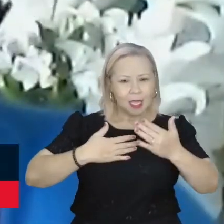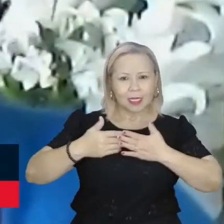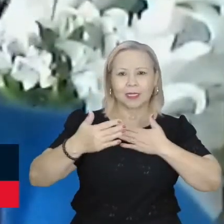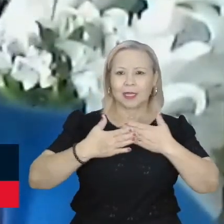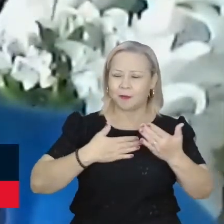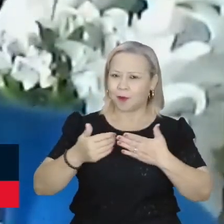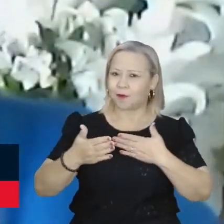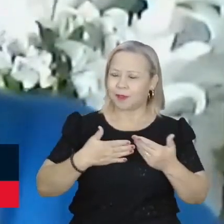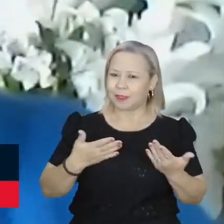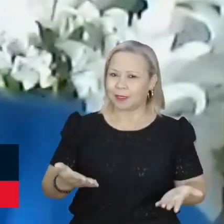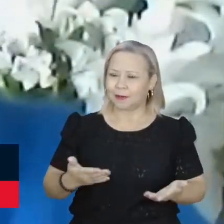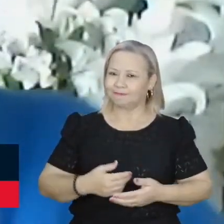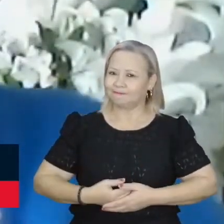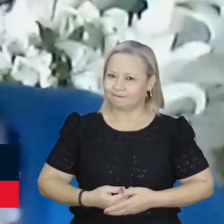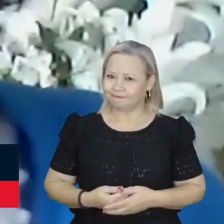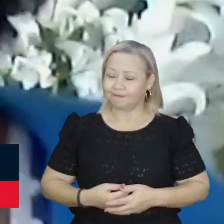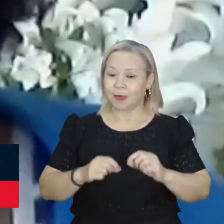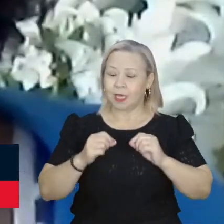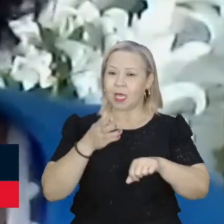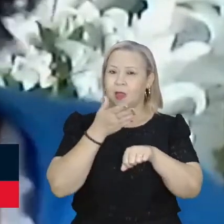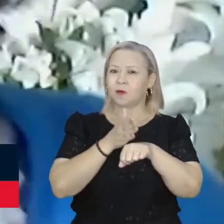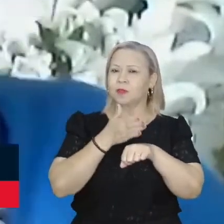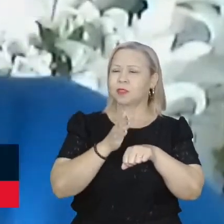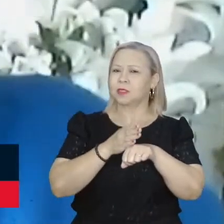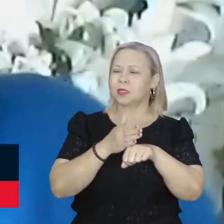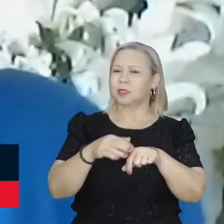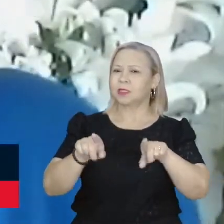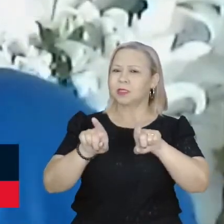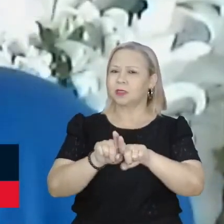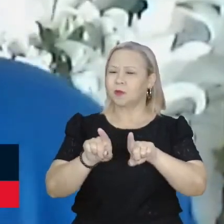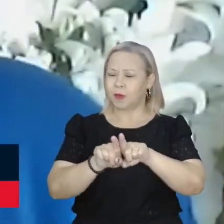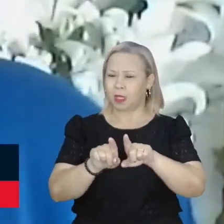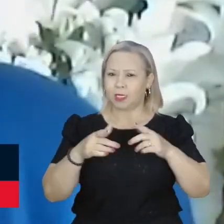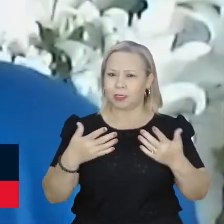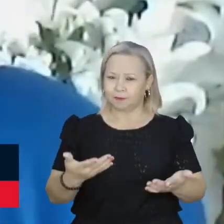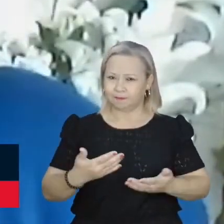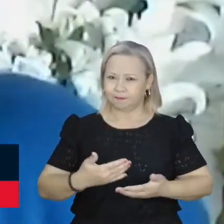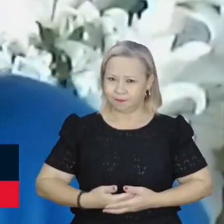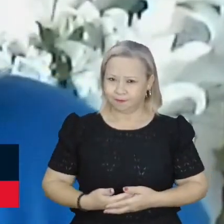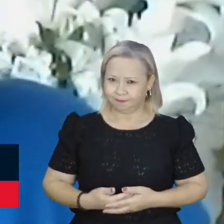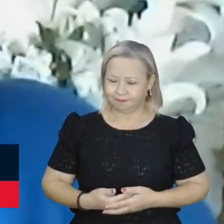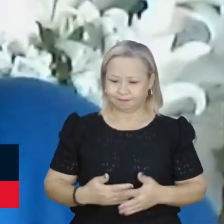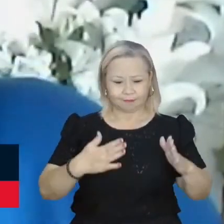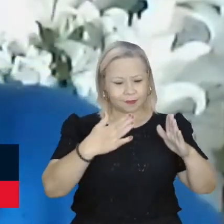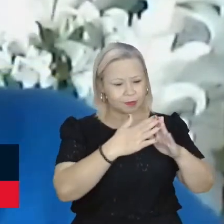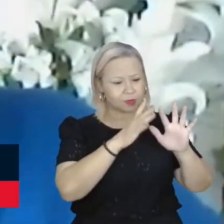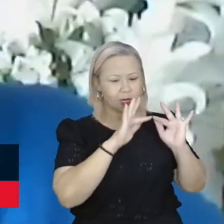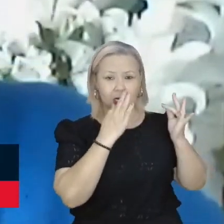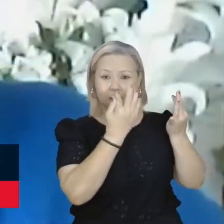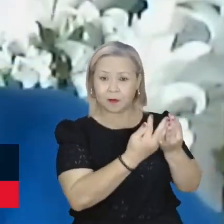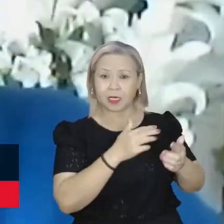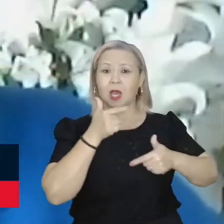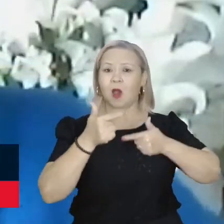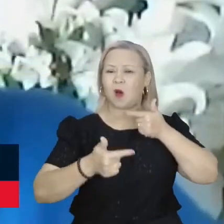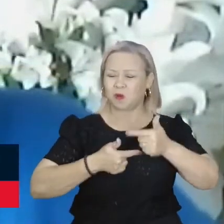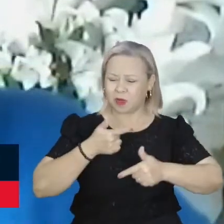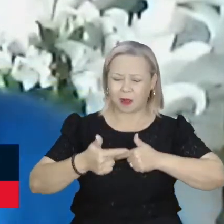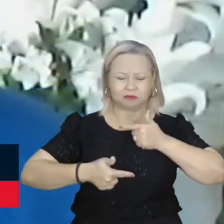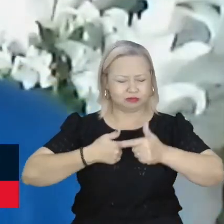mulheres negras, né? A gente tem que tomar um caminho, né, democrático.